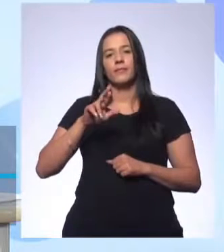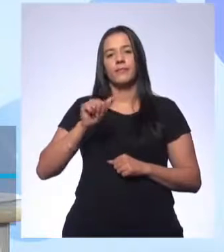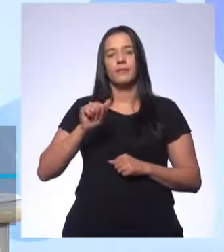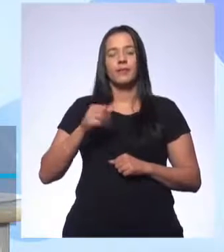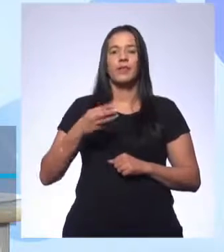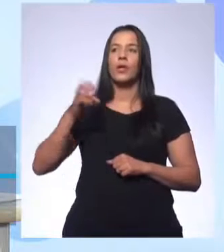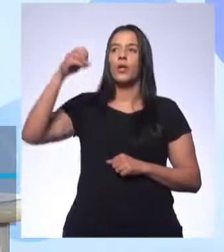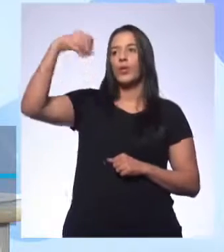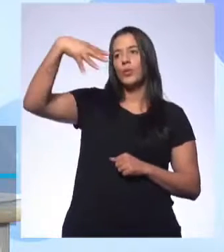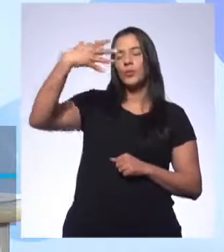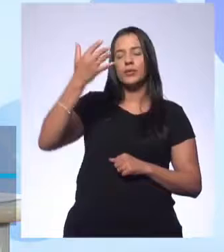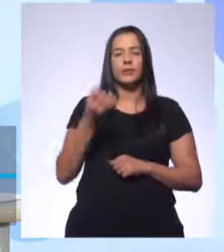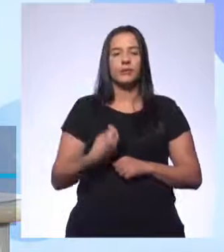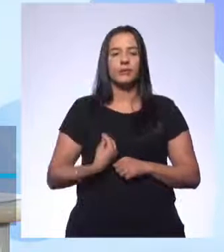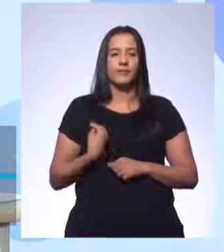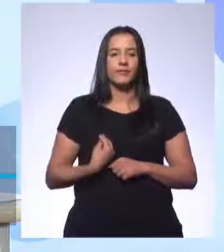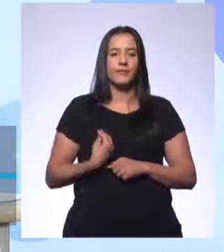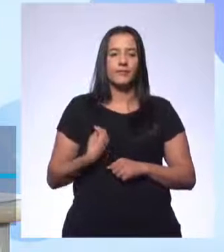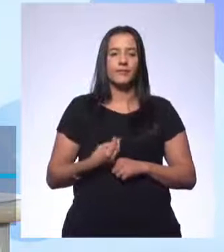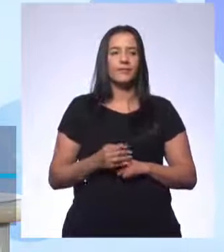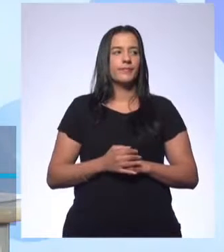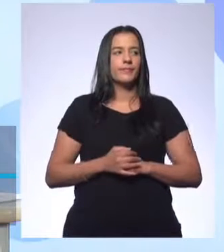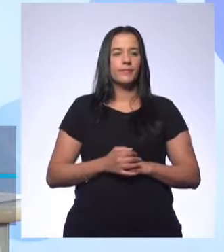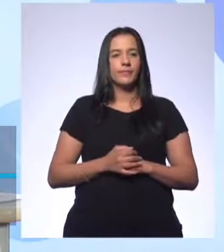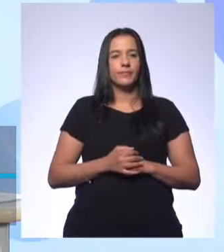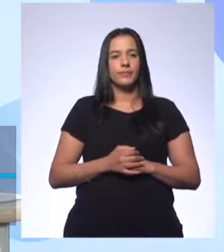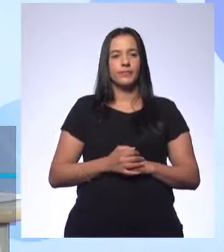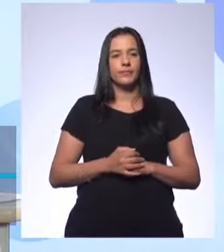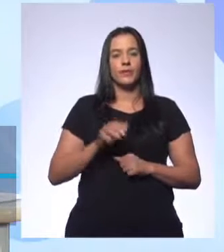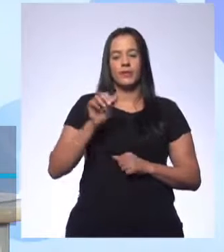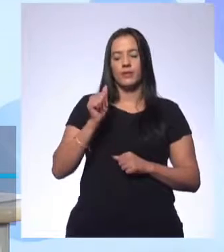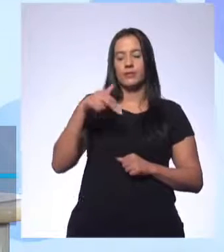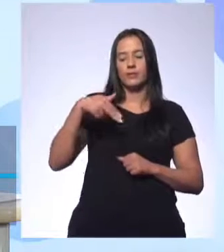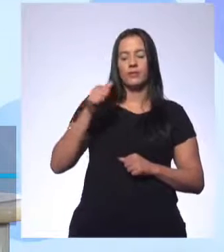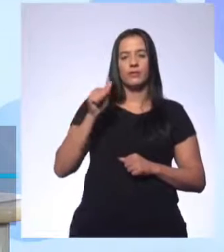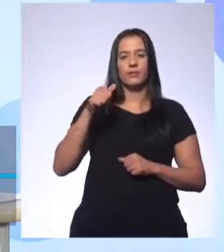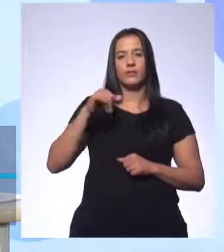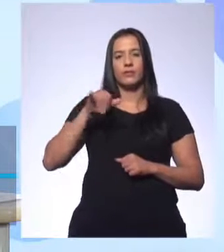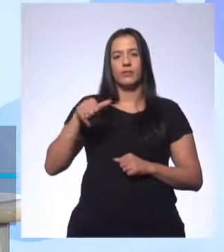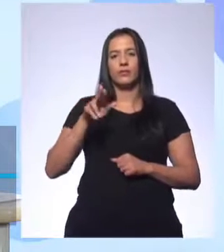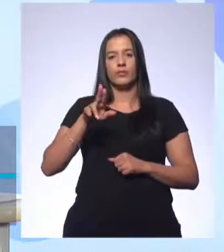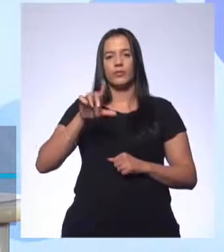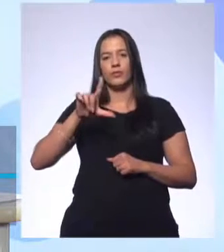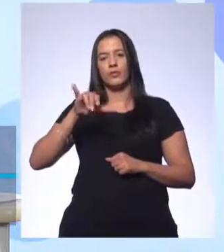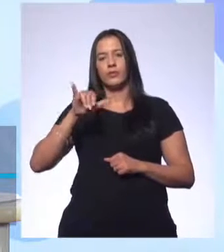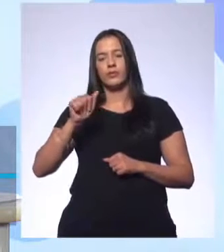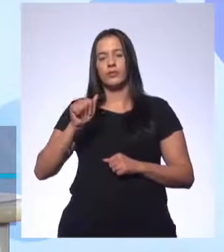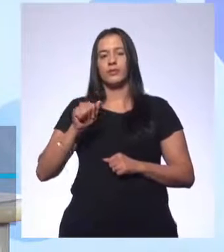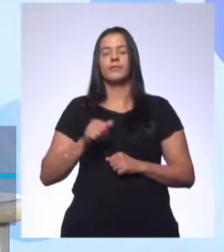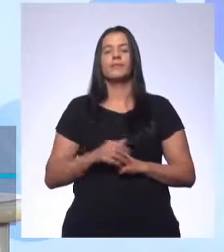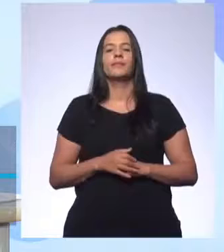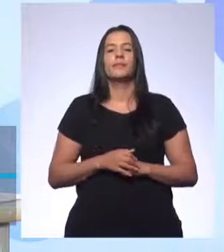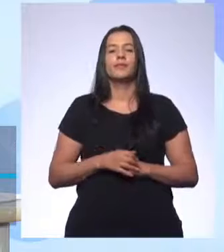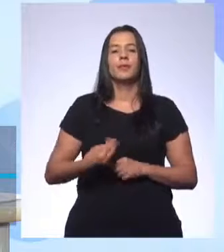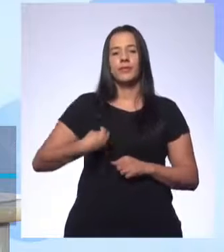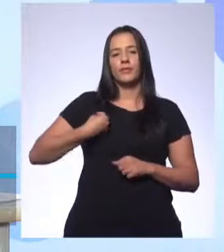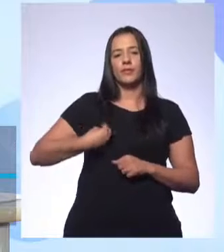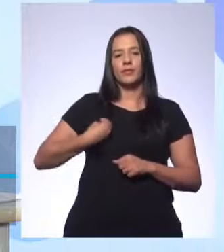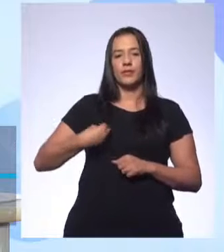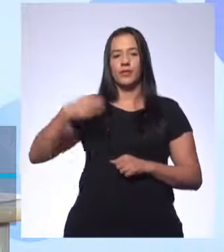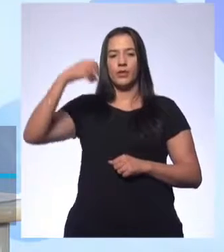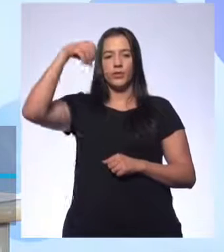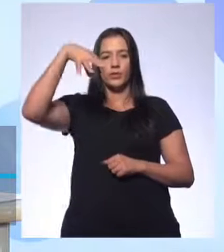vida, Escola Enio Vilas Boas. Aluna Ana Júlia, PEI Joaquim Abarca, vida e